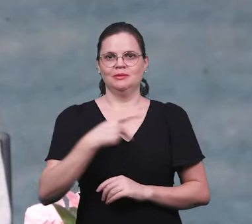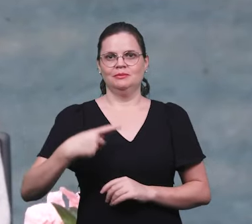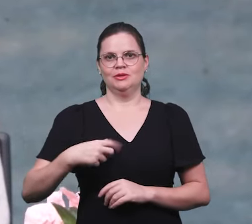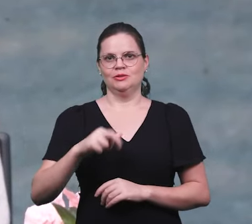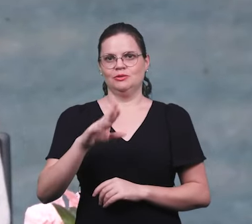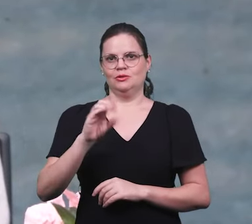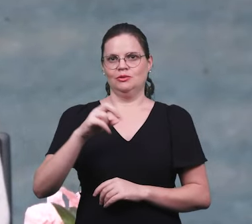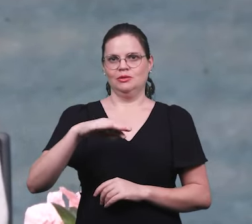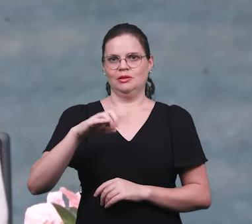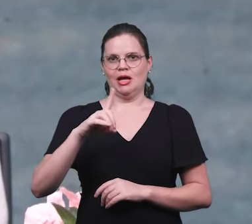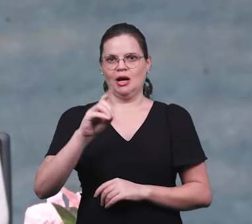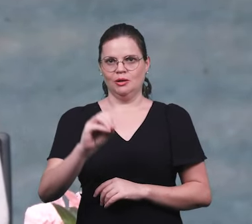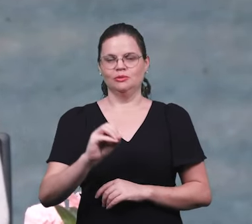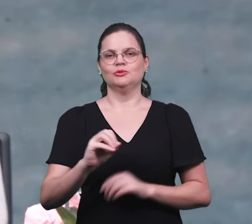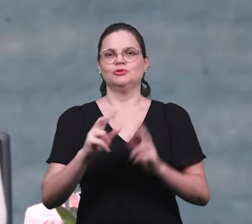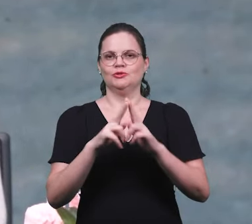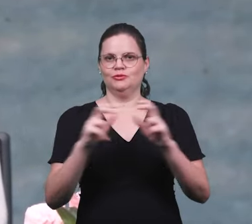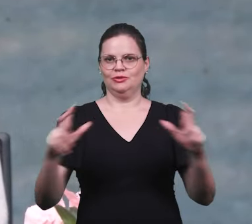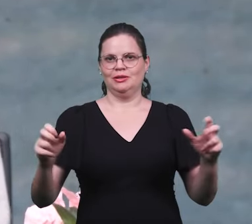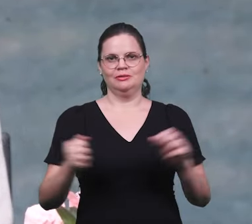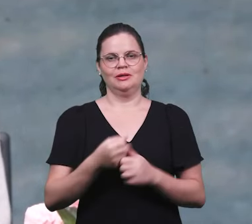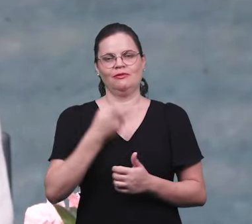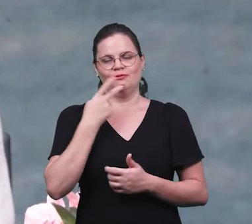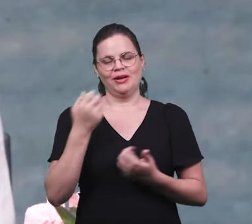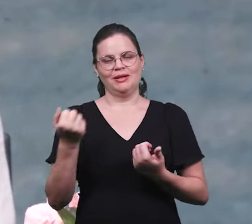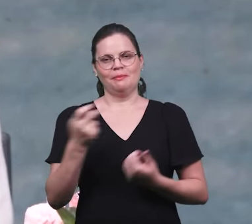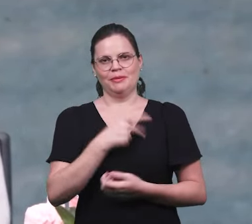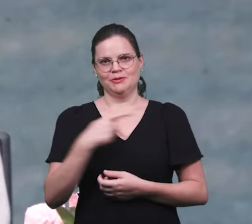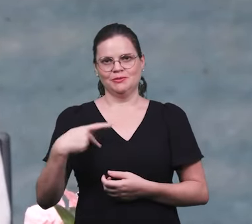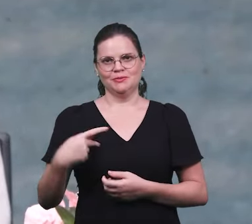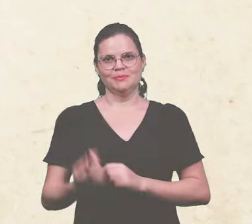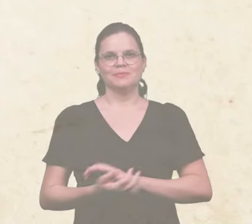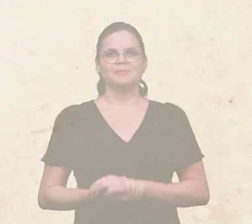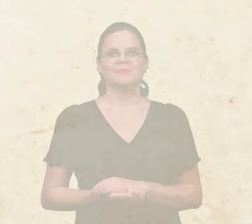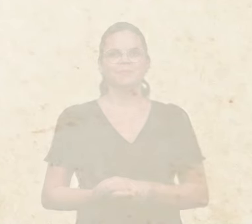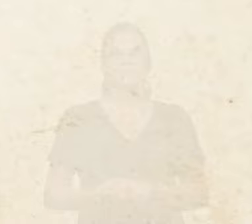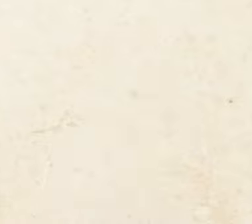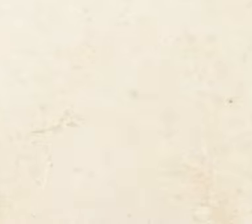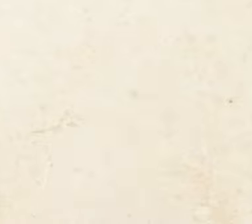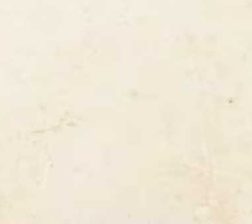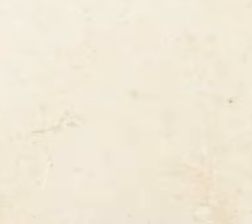pastor Ronaldo Ricardo, de Santa Catarina. Fala, pastor!